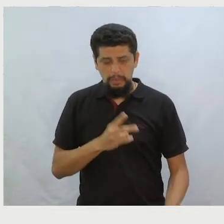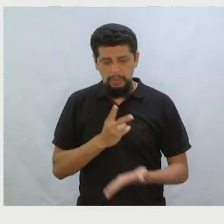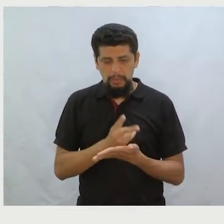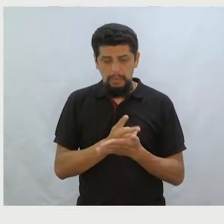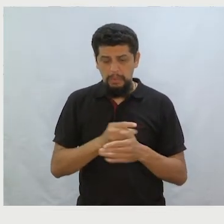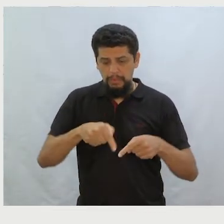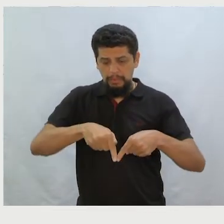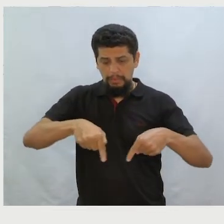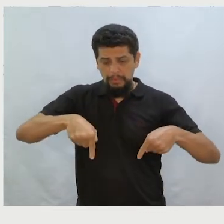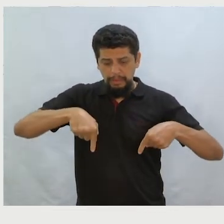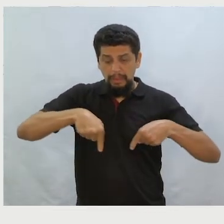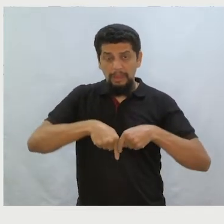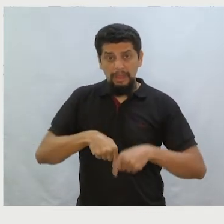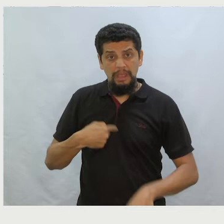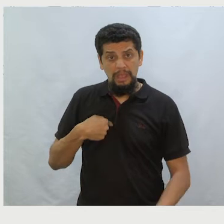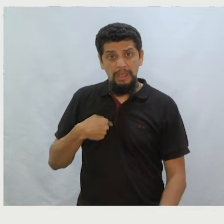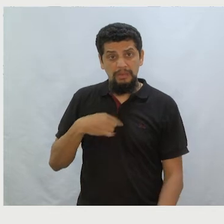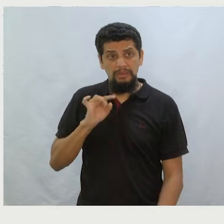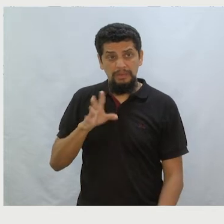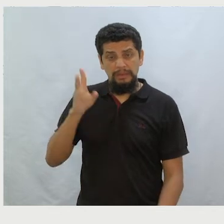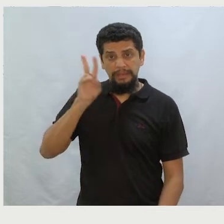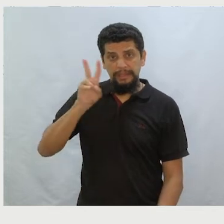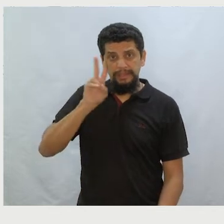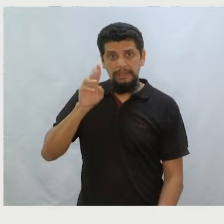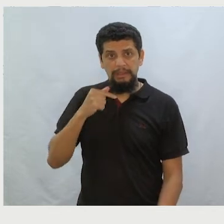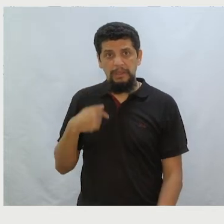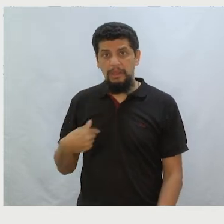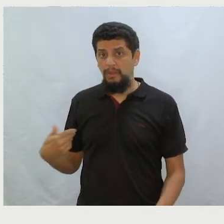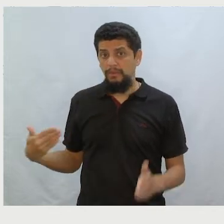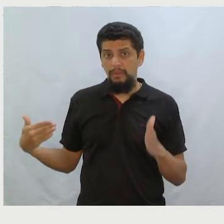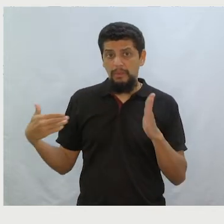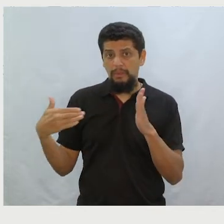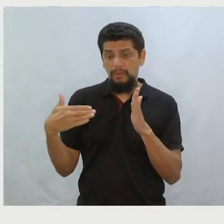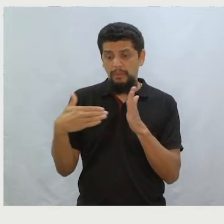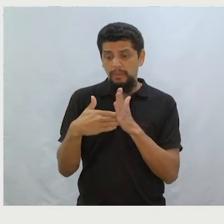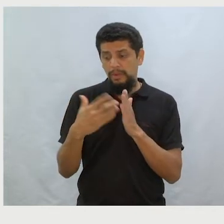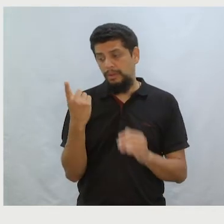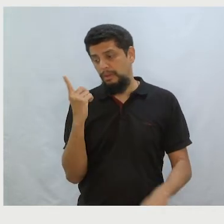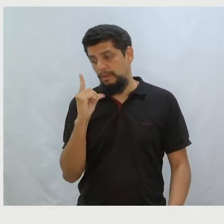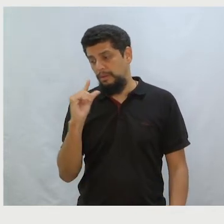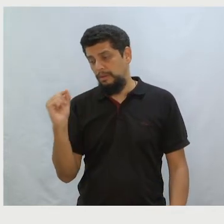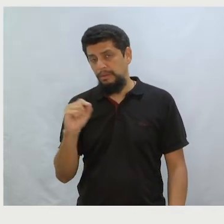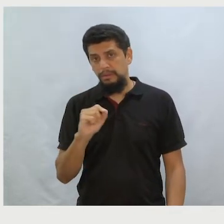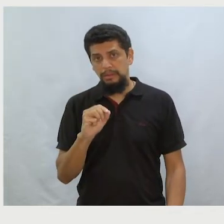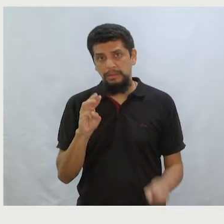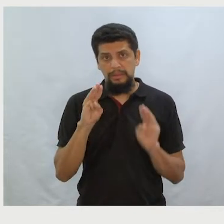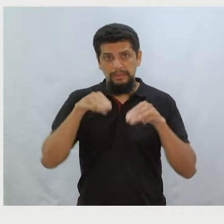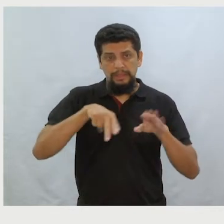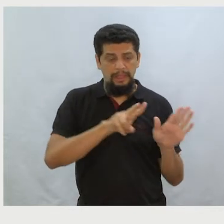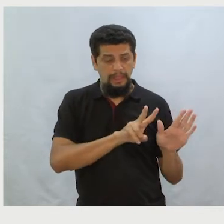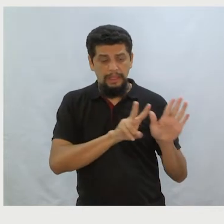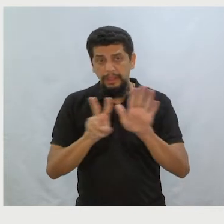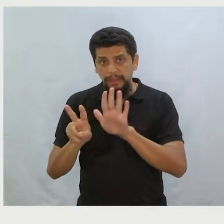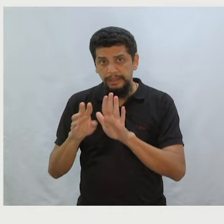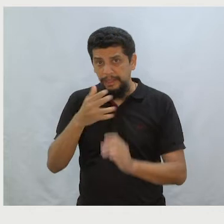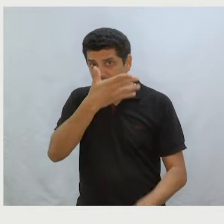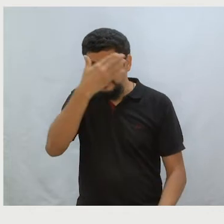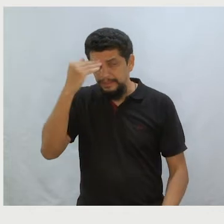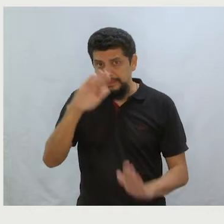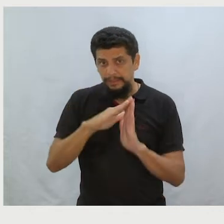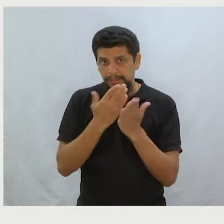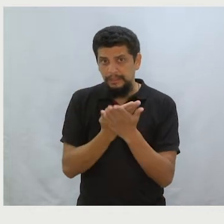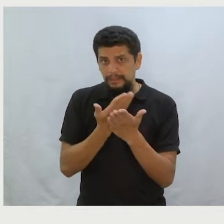continuou na sala ou não eu só me lembro que eu fui o último a sair o fim de semana me fez esquecer da escola